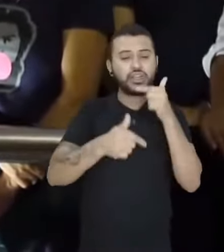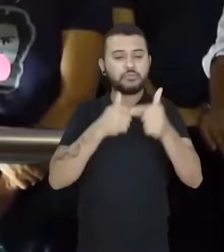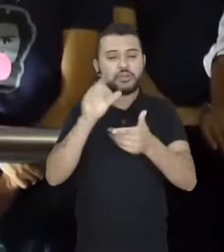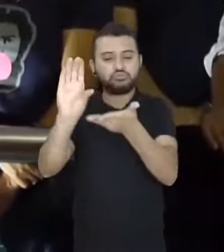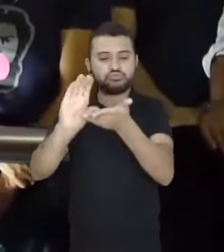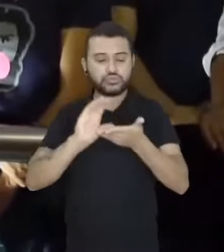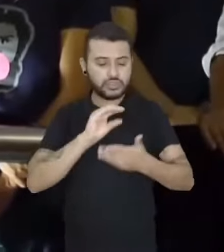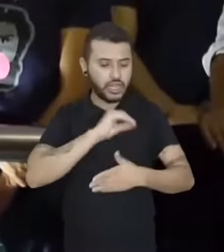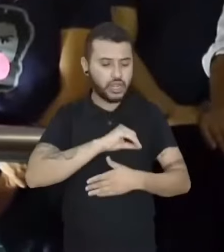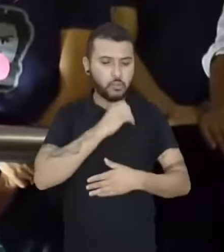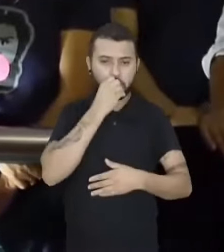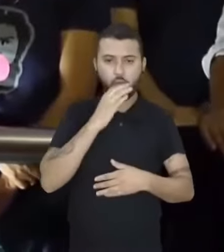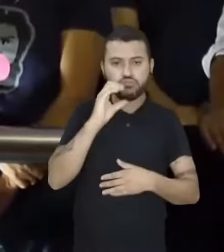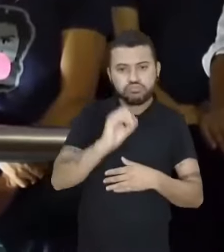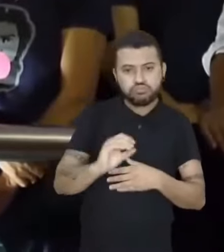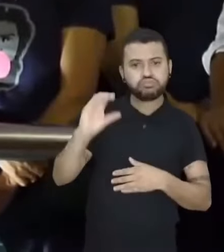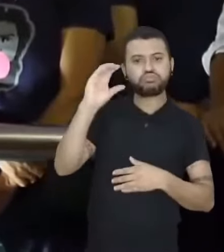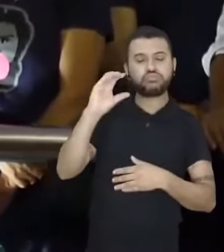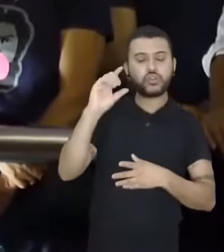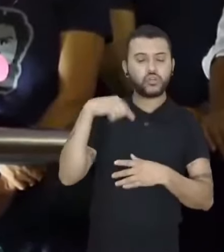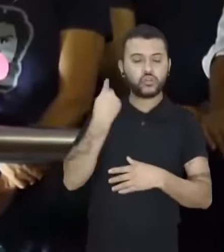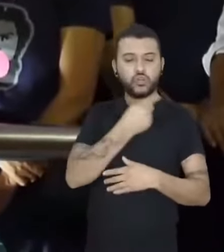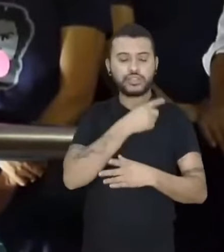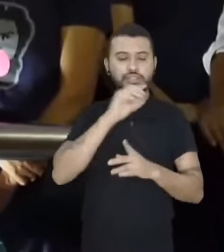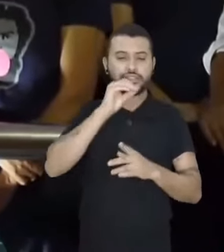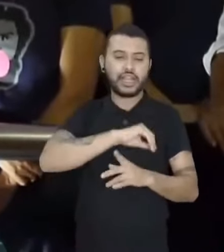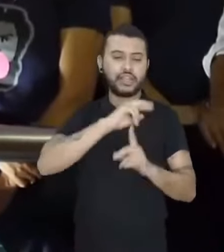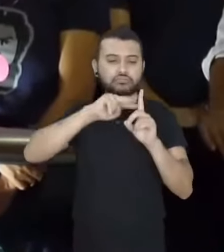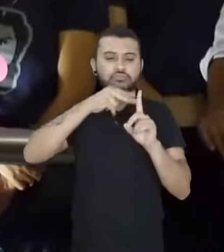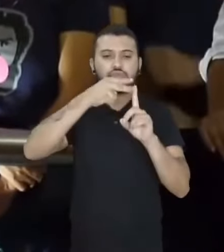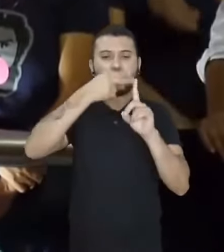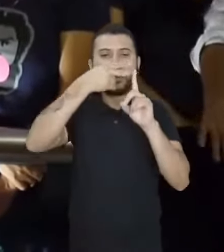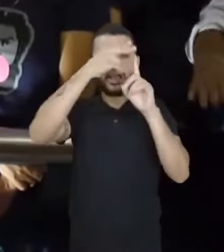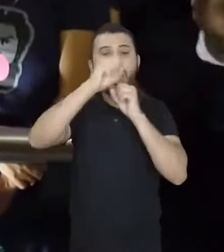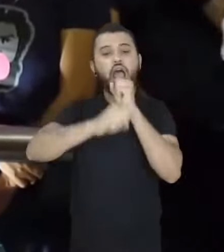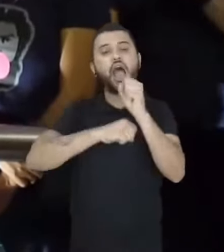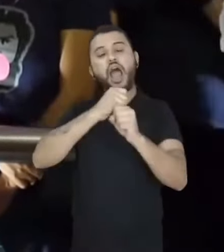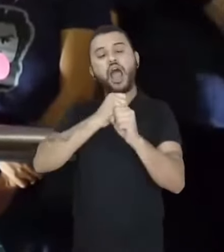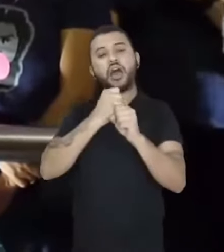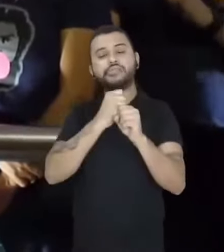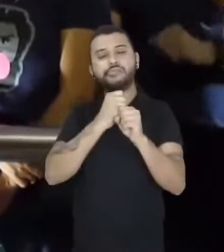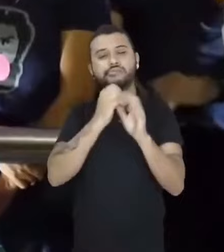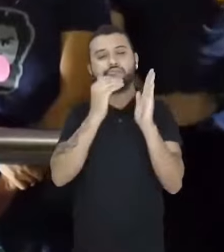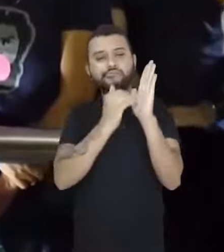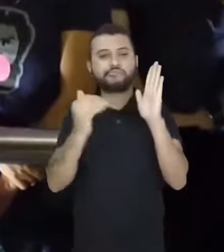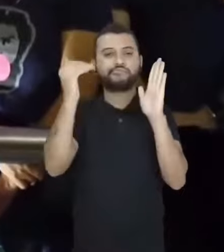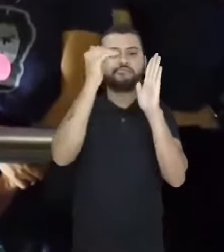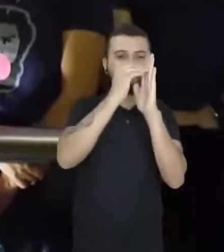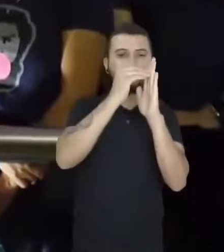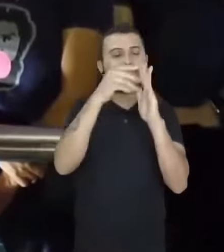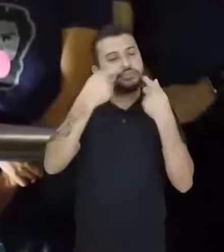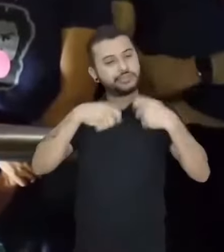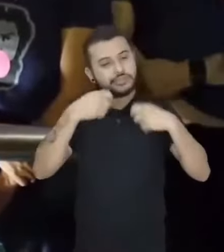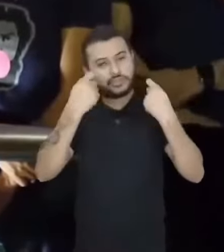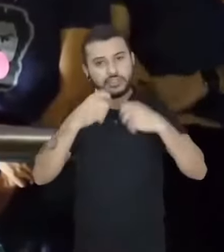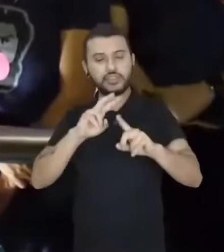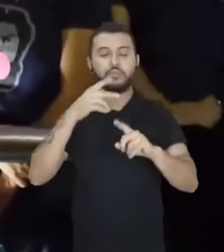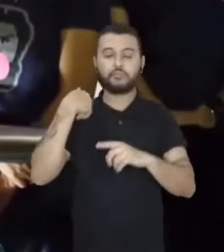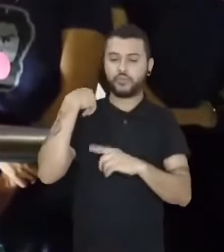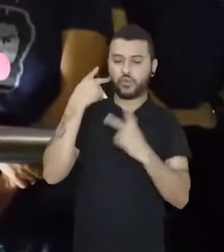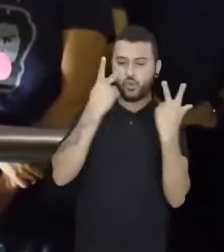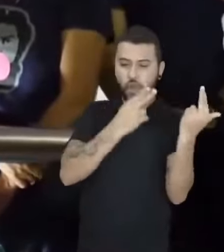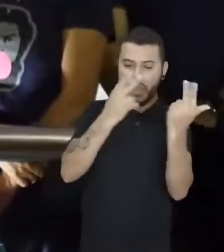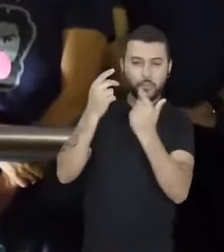salário digno. Nós queremos que o salário mínimo aumente todo ano acima da inflação e no meu governo aumentava e vai